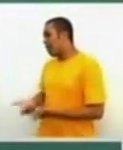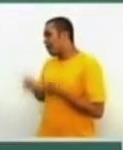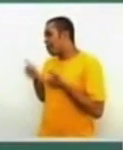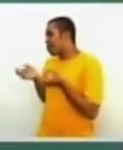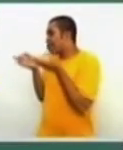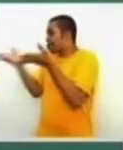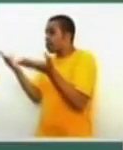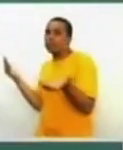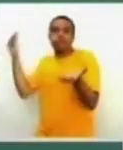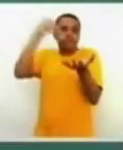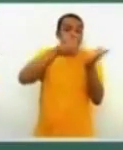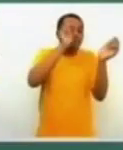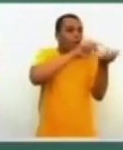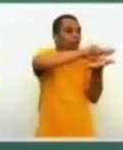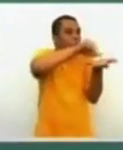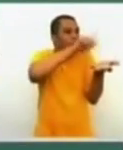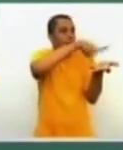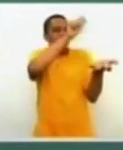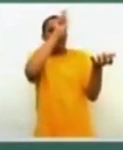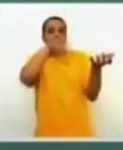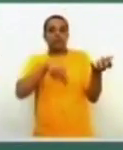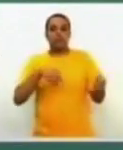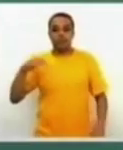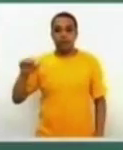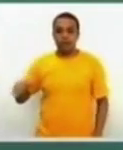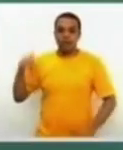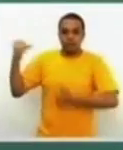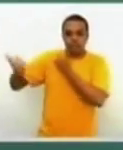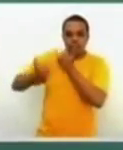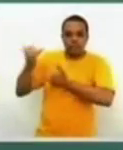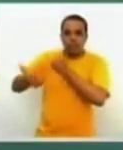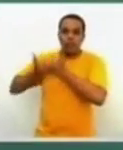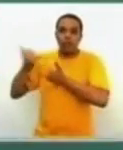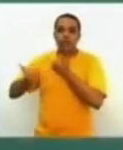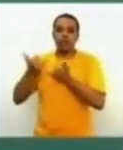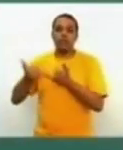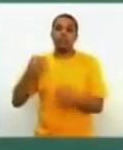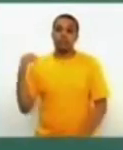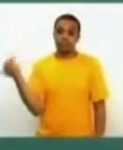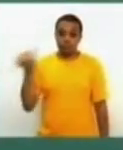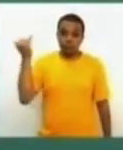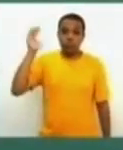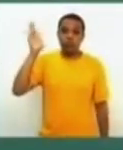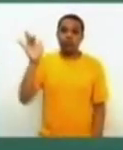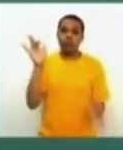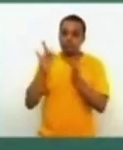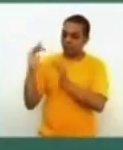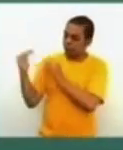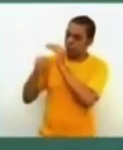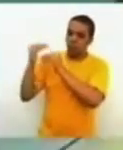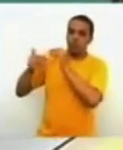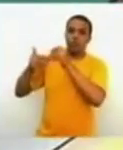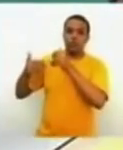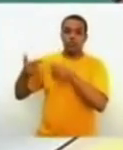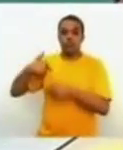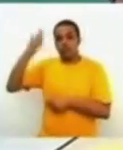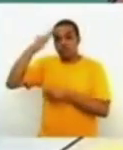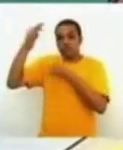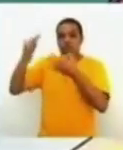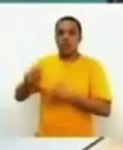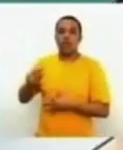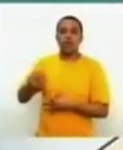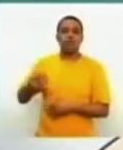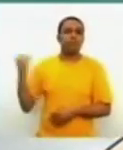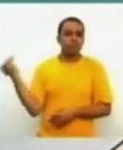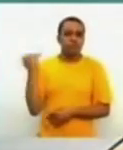a criança, a importância do brincar é porque o brincar está relacionado à aprendizagem mesmo, ao desenvolvimento de uma maneira geral. É importante